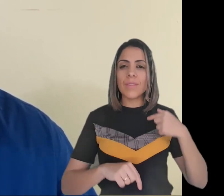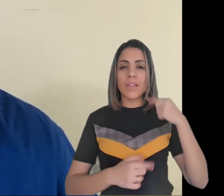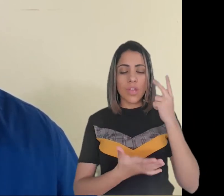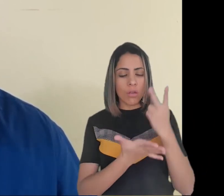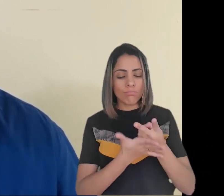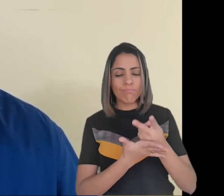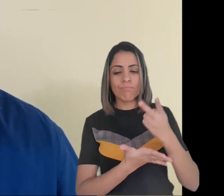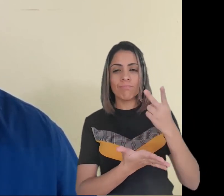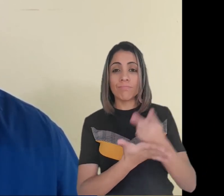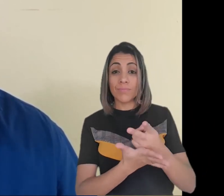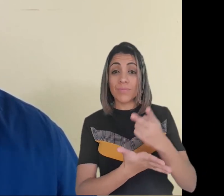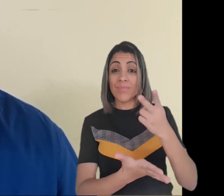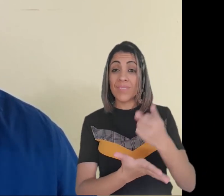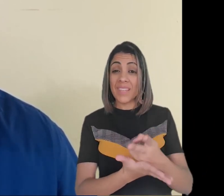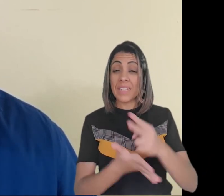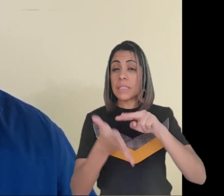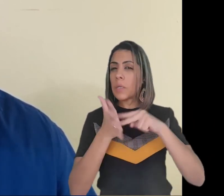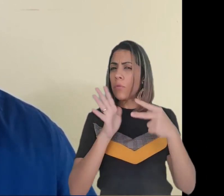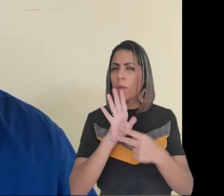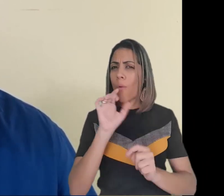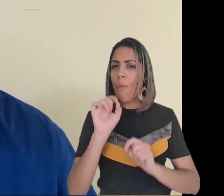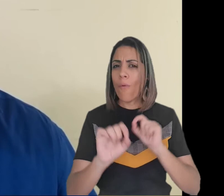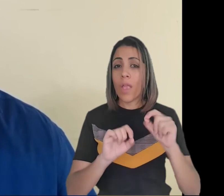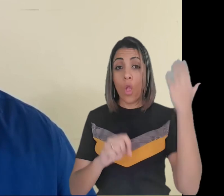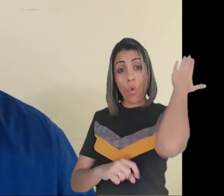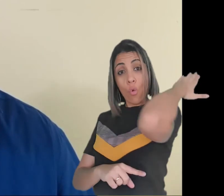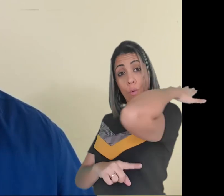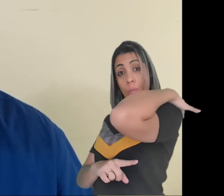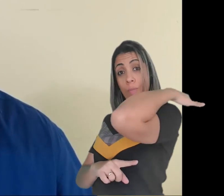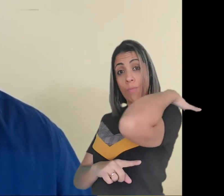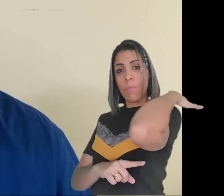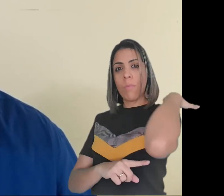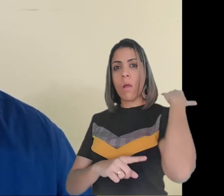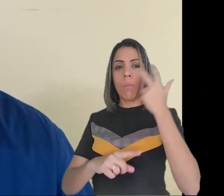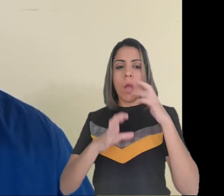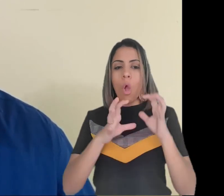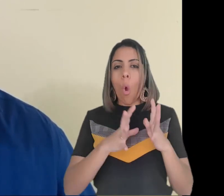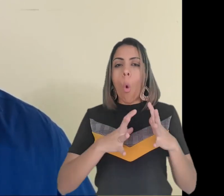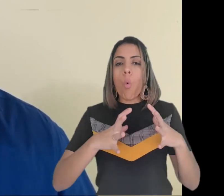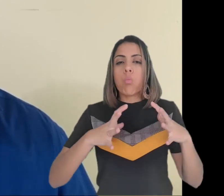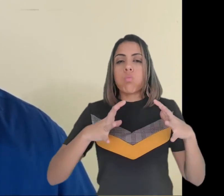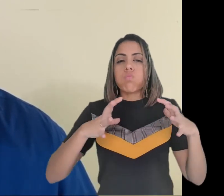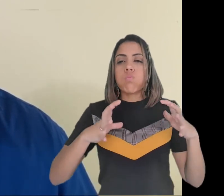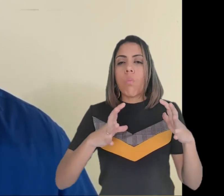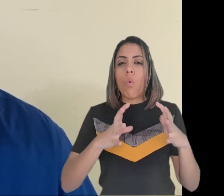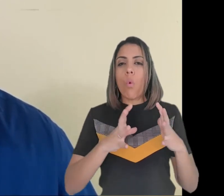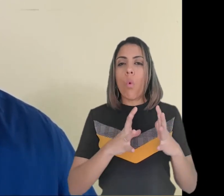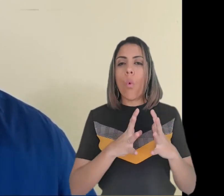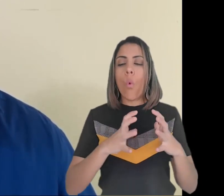Seguindo esse movimento, o seu pulmão estará cada vez mais cheio de ar.